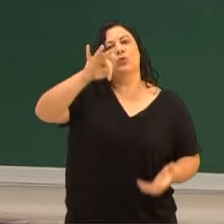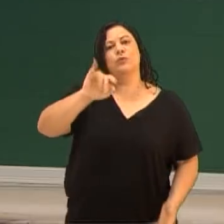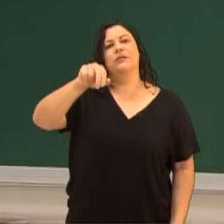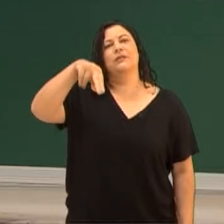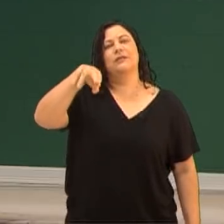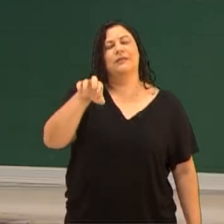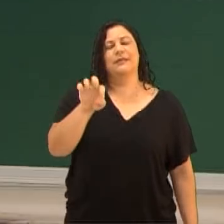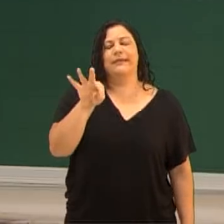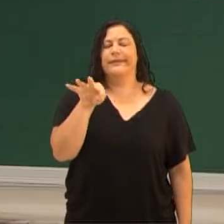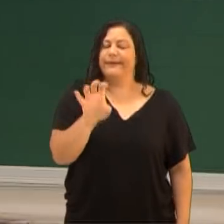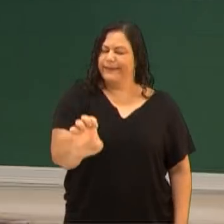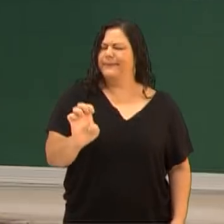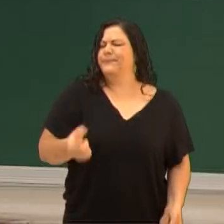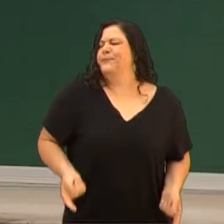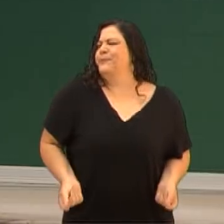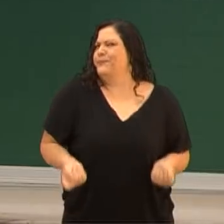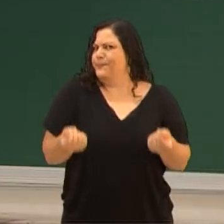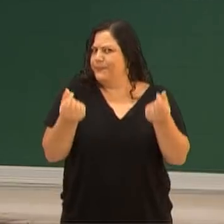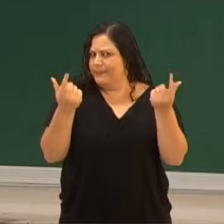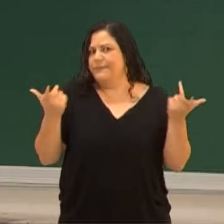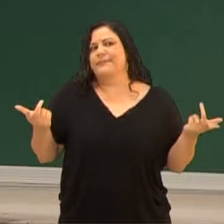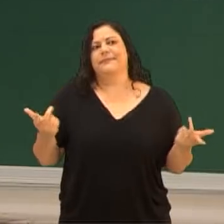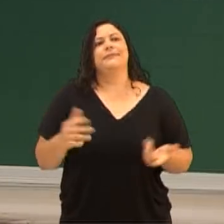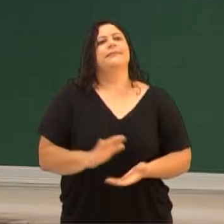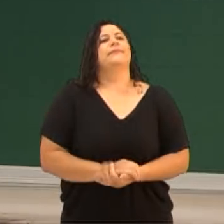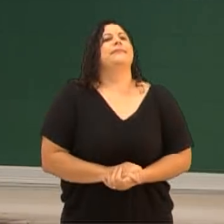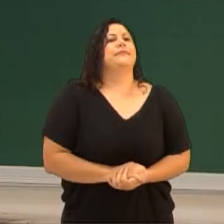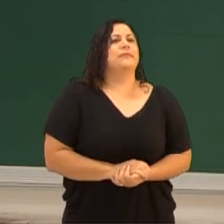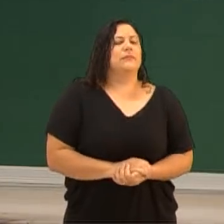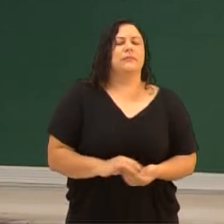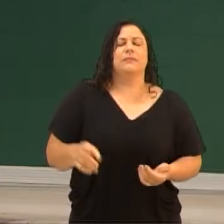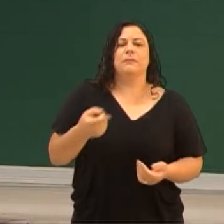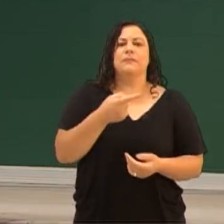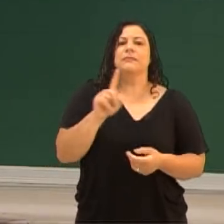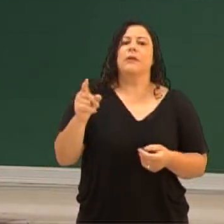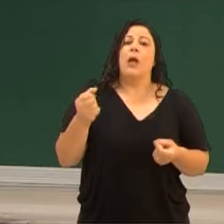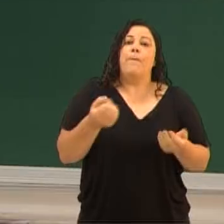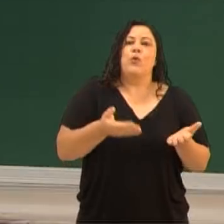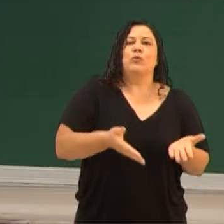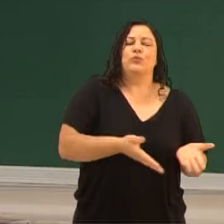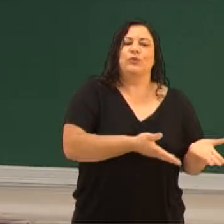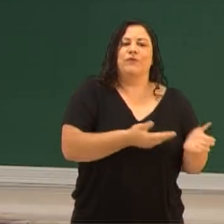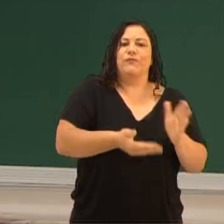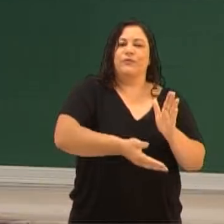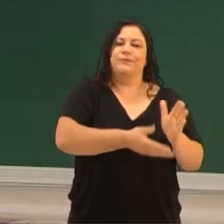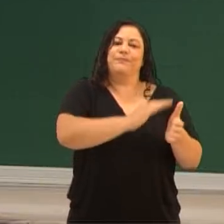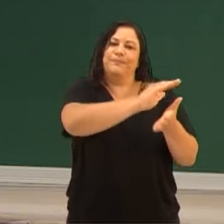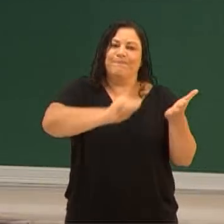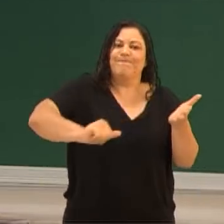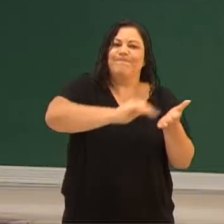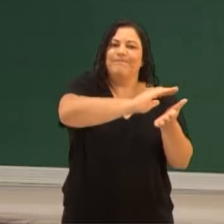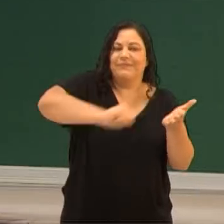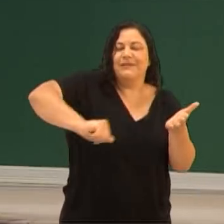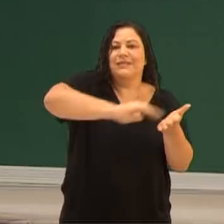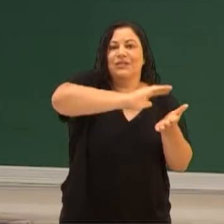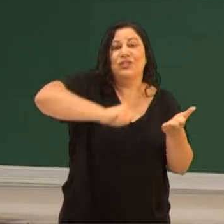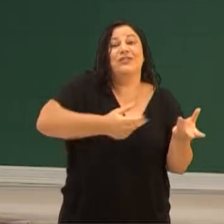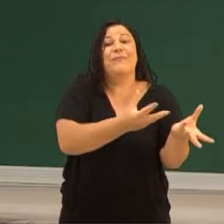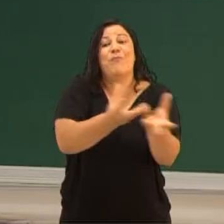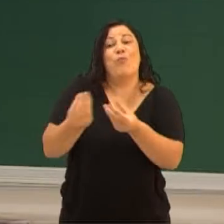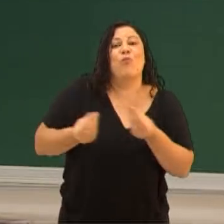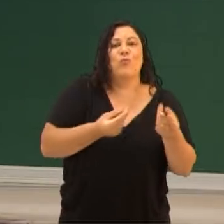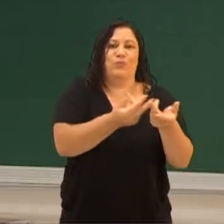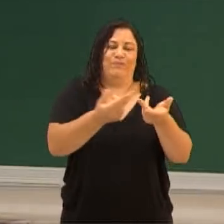Muito disso já foi levado, né? Não pertence mais aos africanos e, infelizmente, o lucro, né,